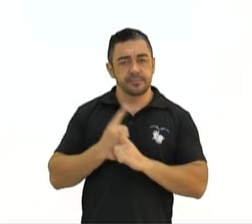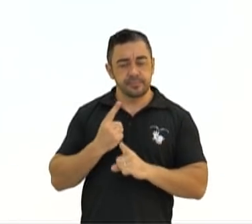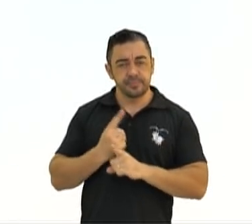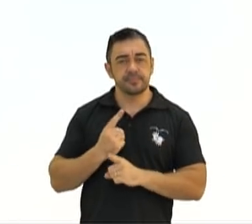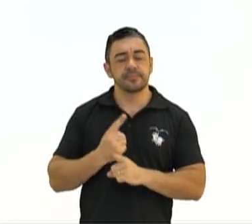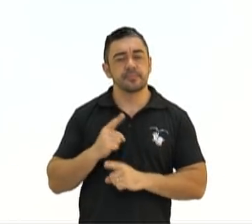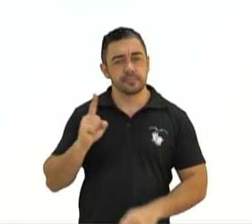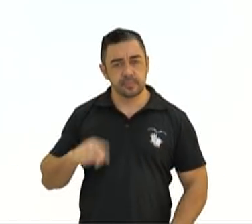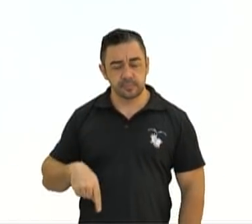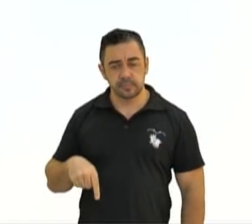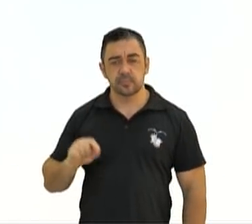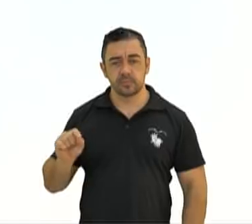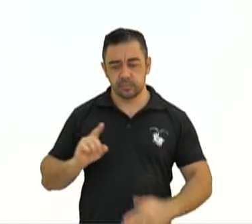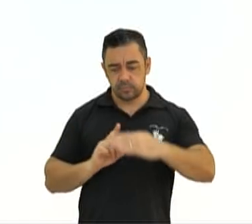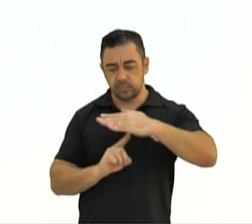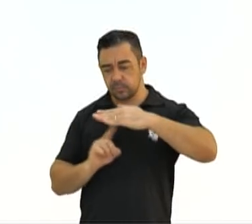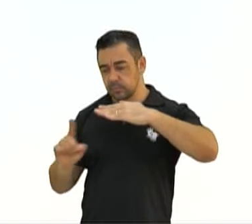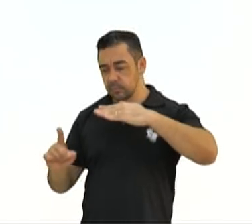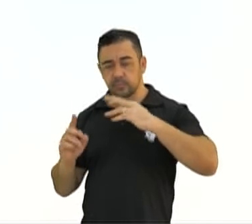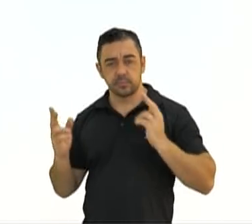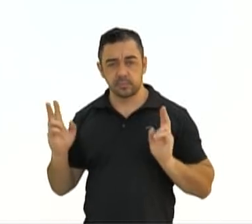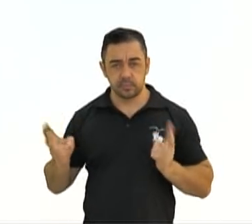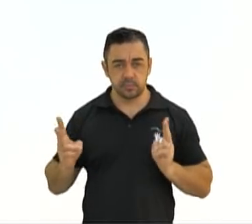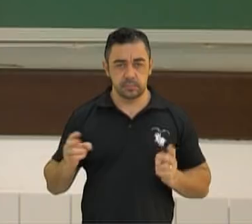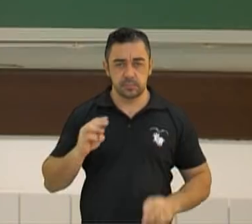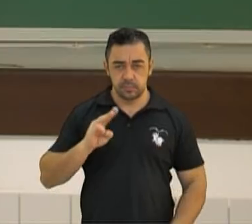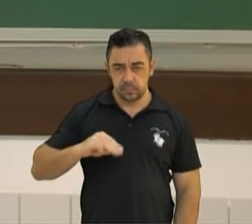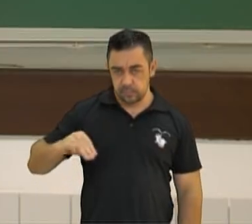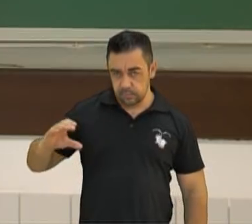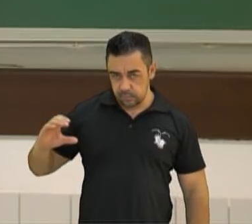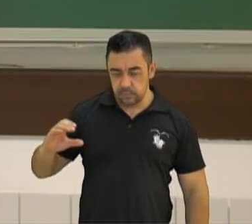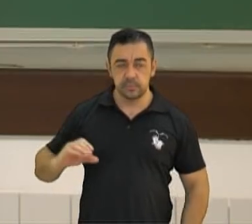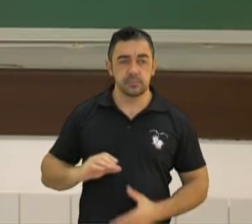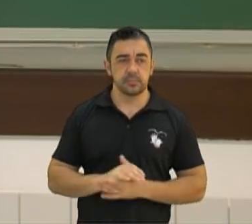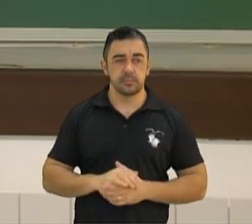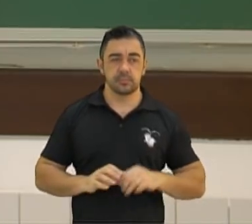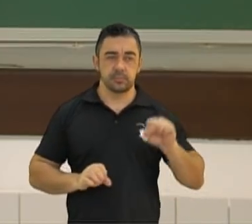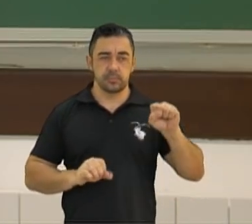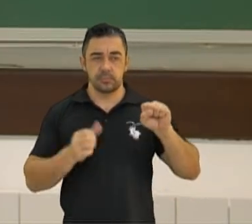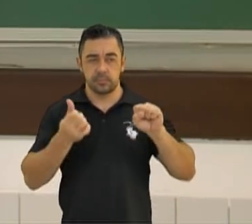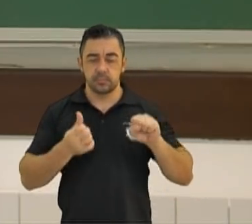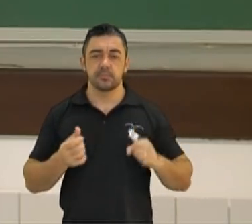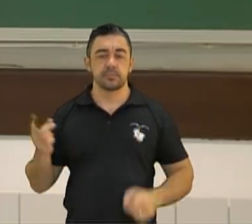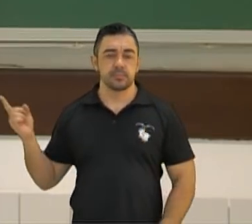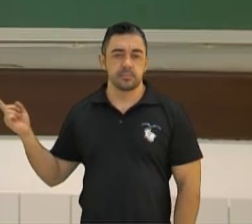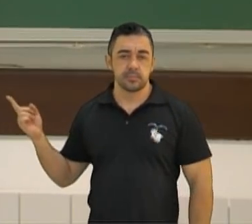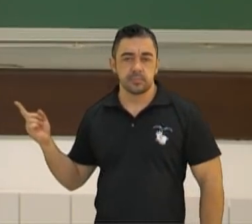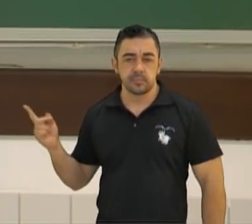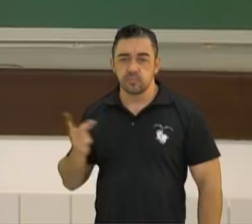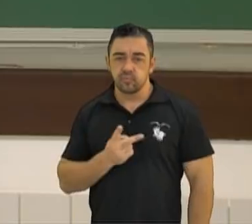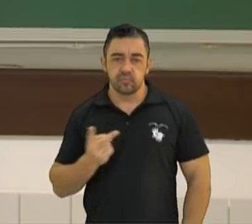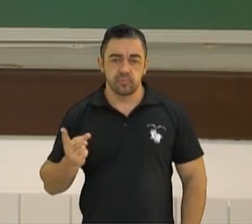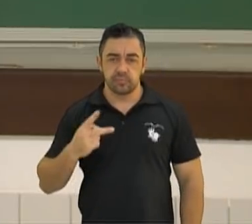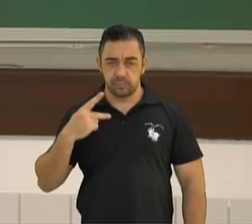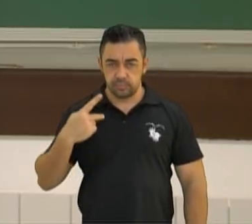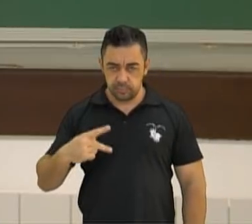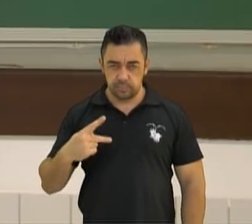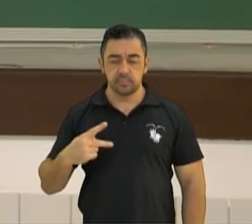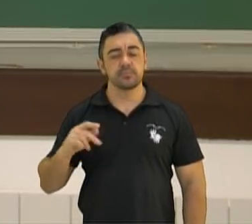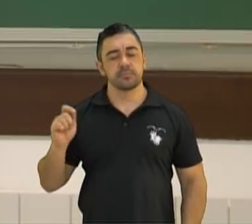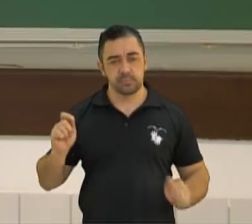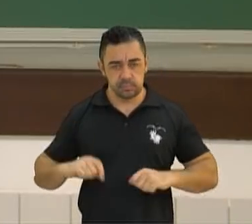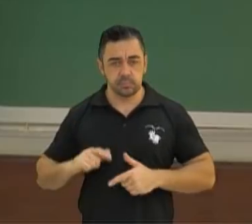calcular o denominador comum. Então, eu vou calcular o denominador comum entre 8 e 6. Ambos são pares,